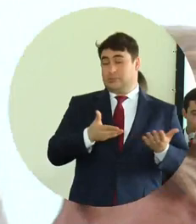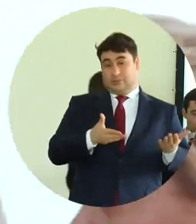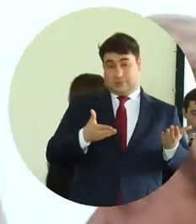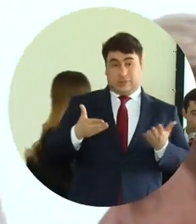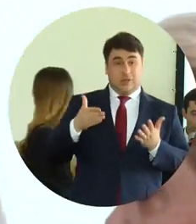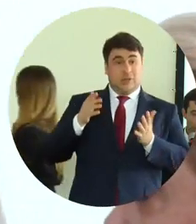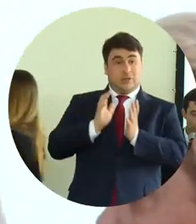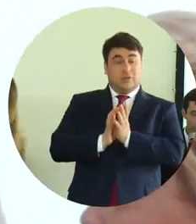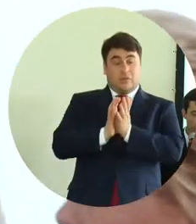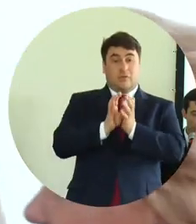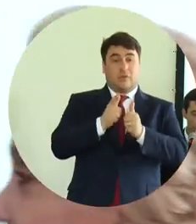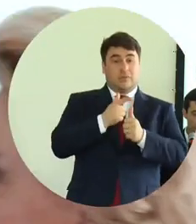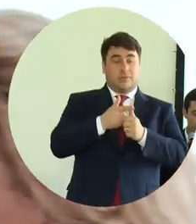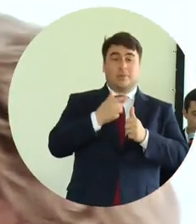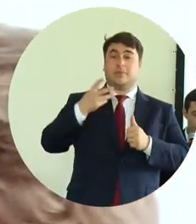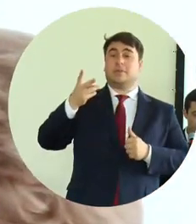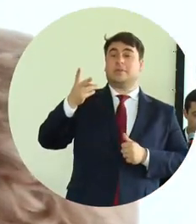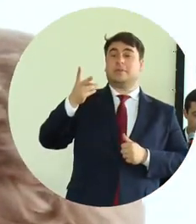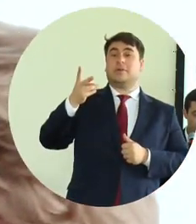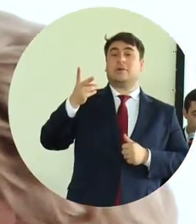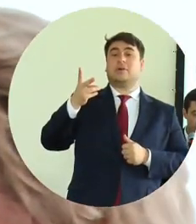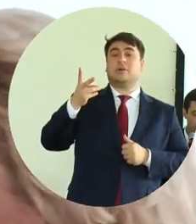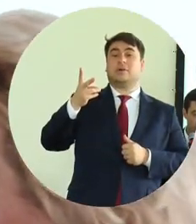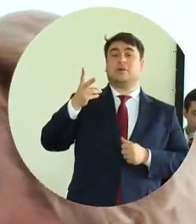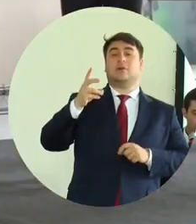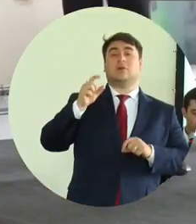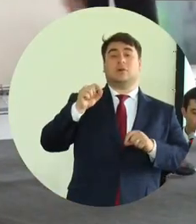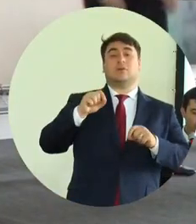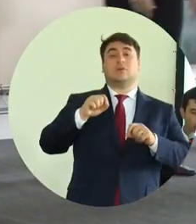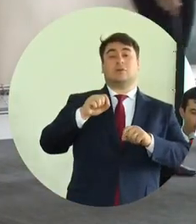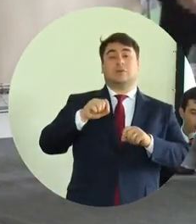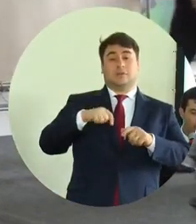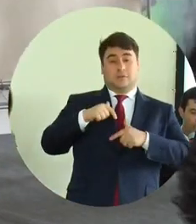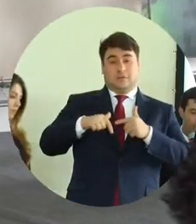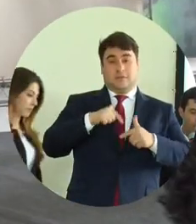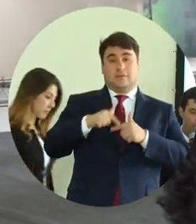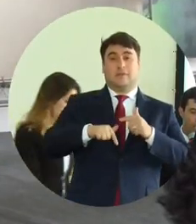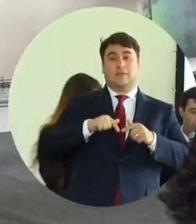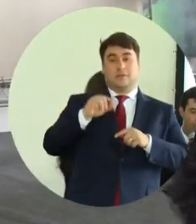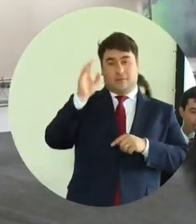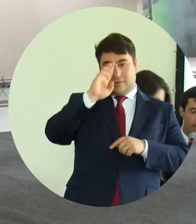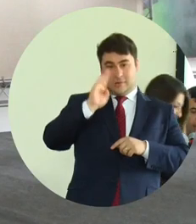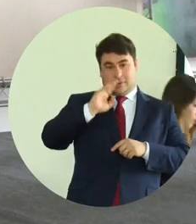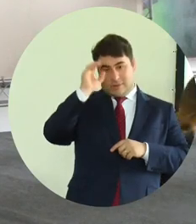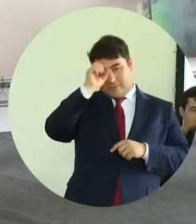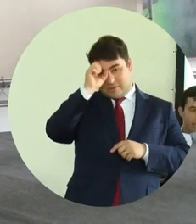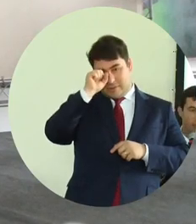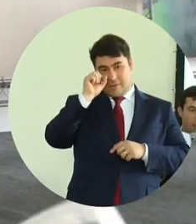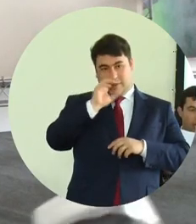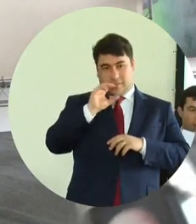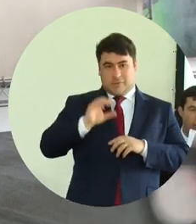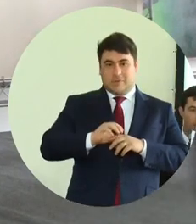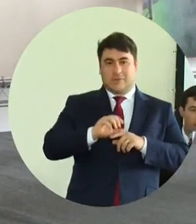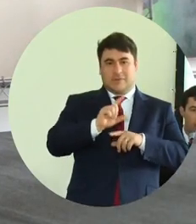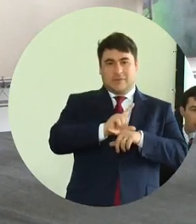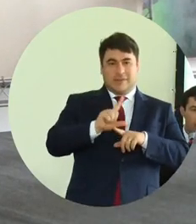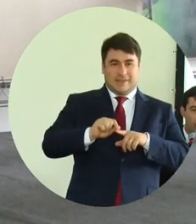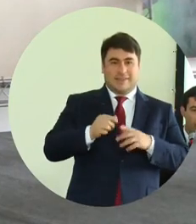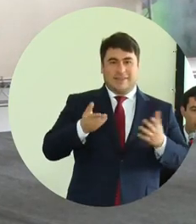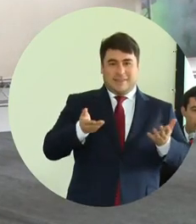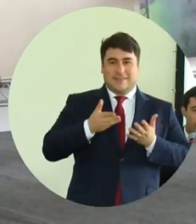entregar o troféu à empresa classificada em 3º lugar, Serviço Nacional de Aprendizagem Comercial Senac de São Paulo.